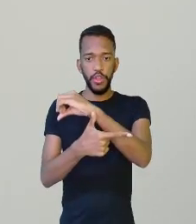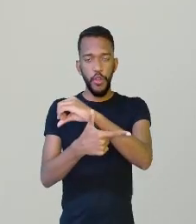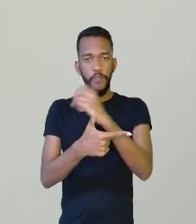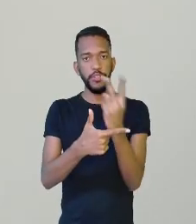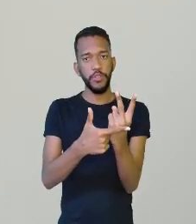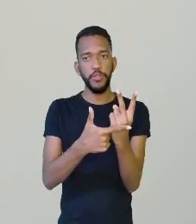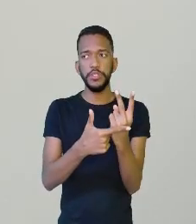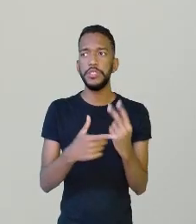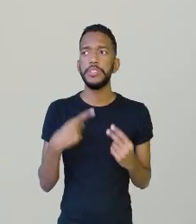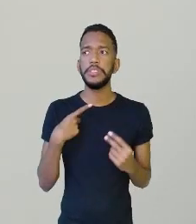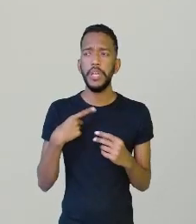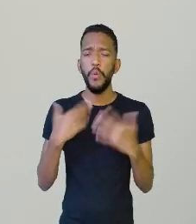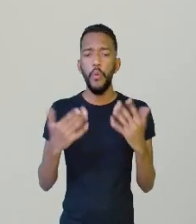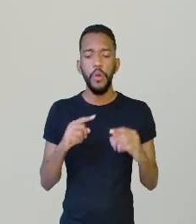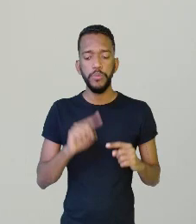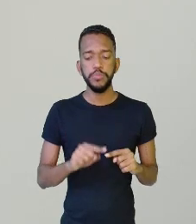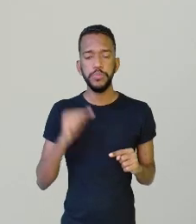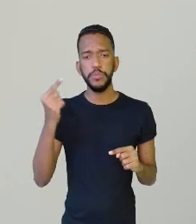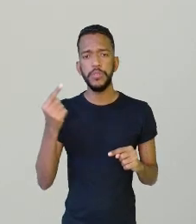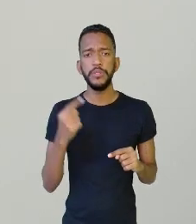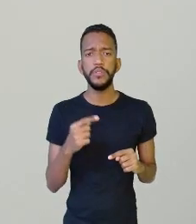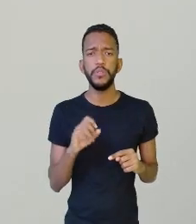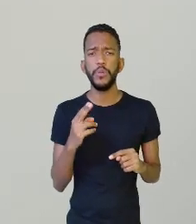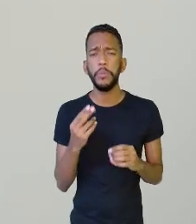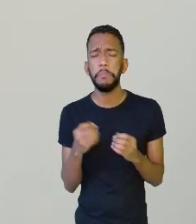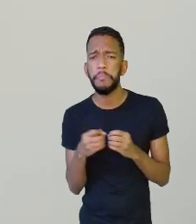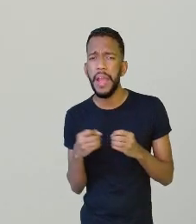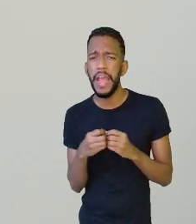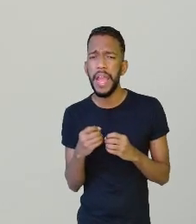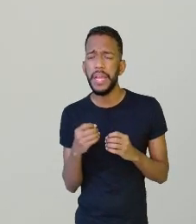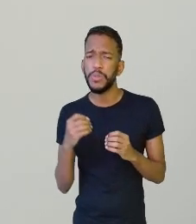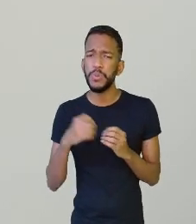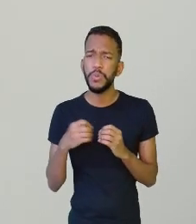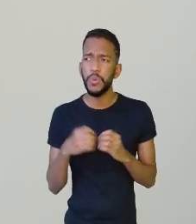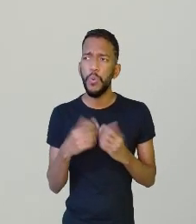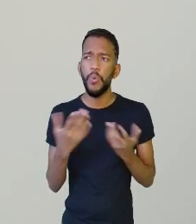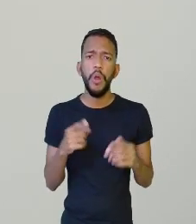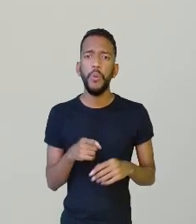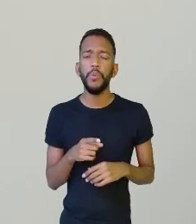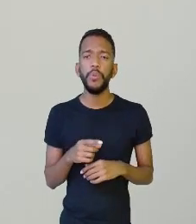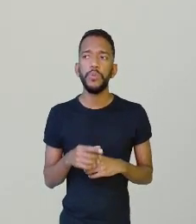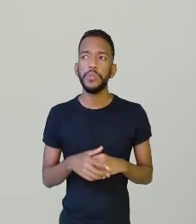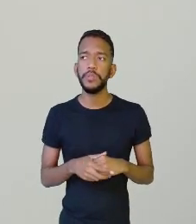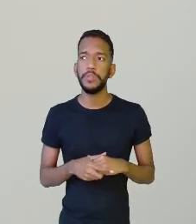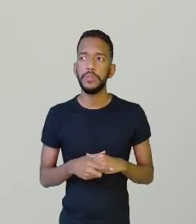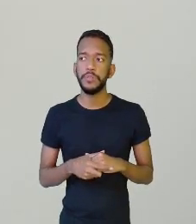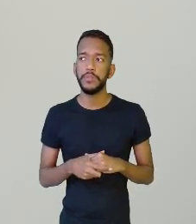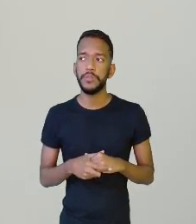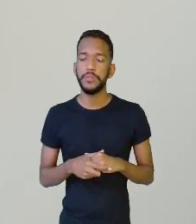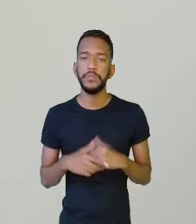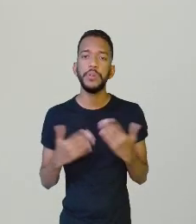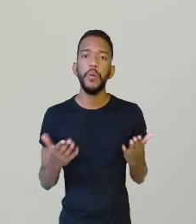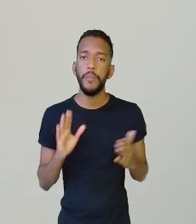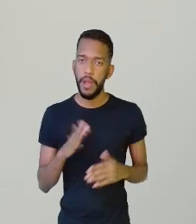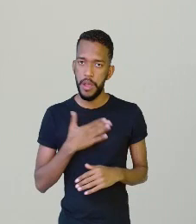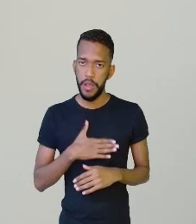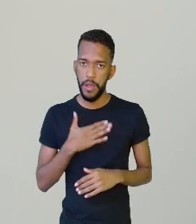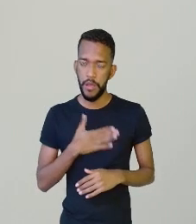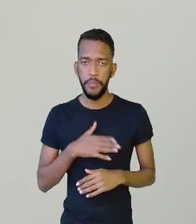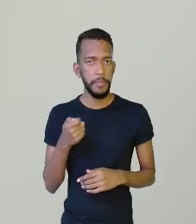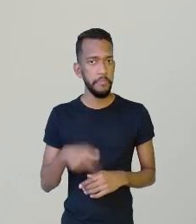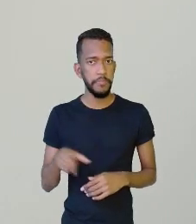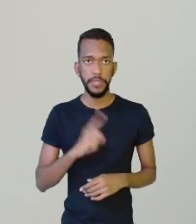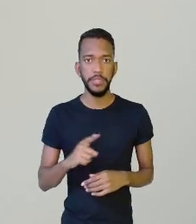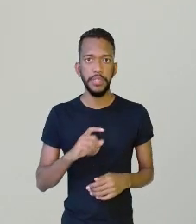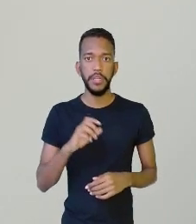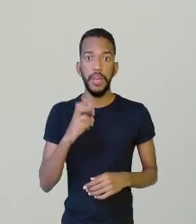e encontra o número 9 ou chega num número aproximado? Fala para mim. Calma, calma. Não